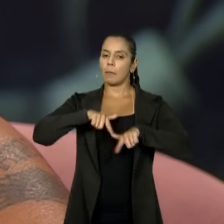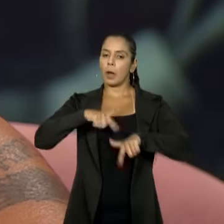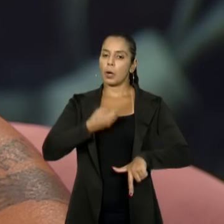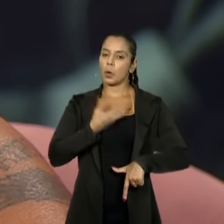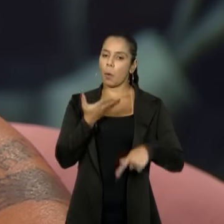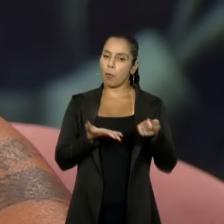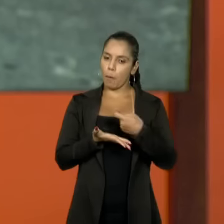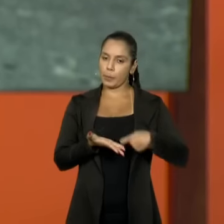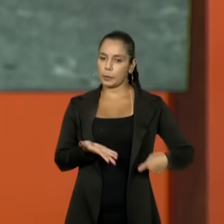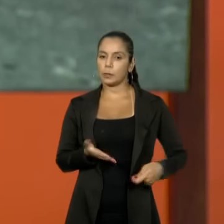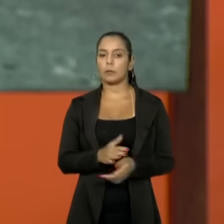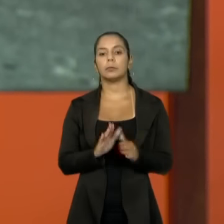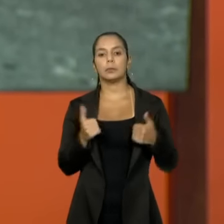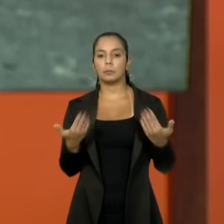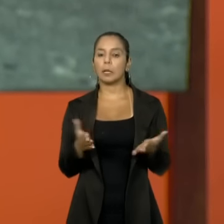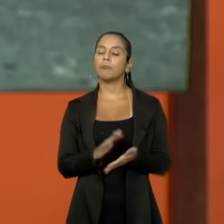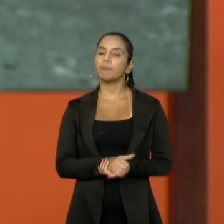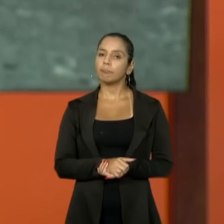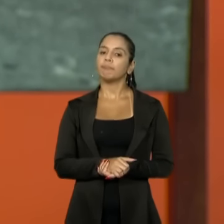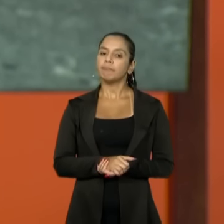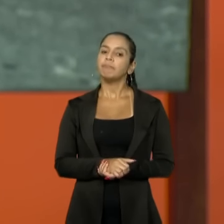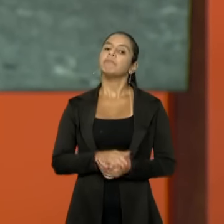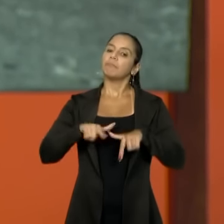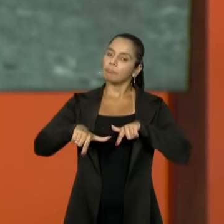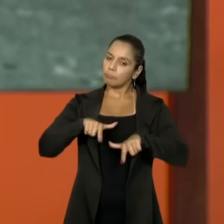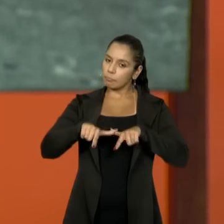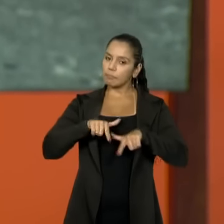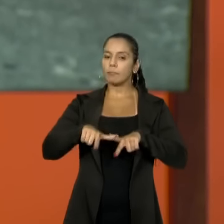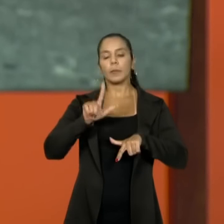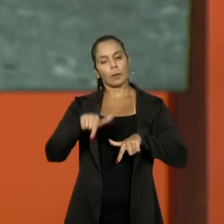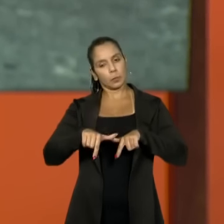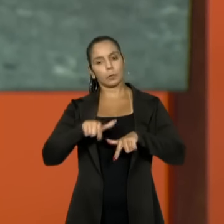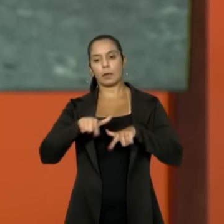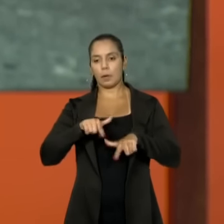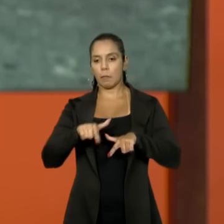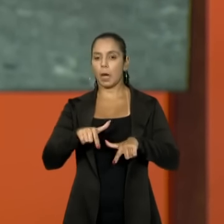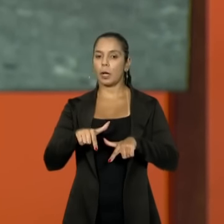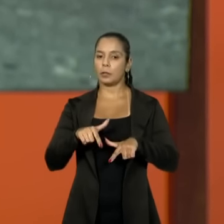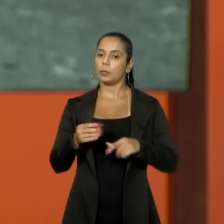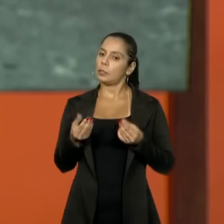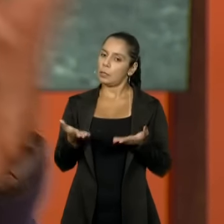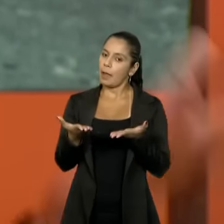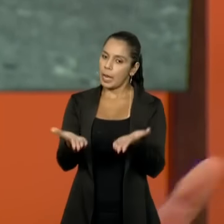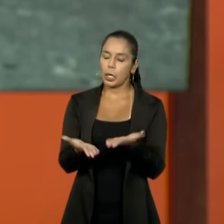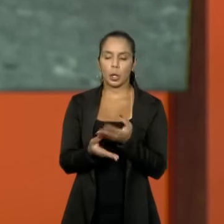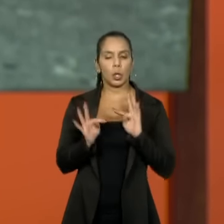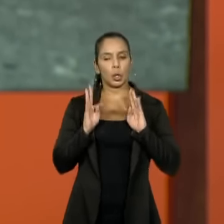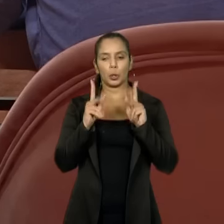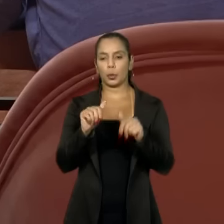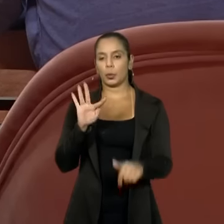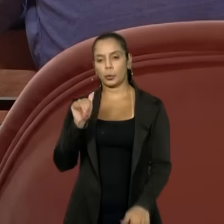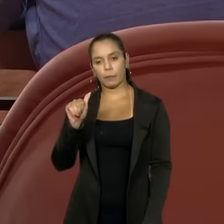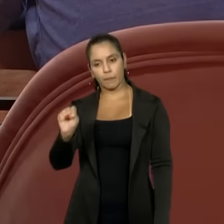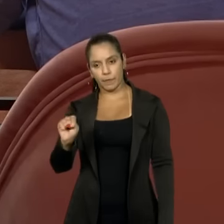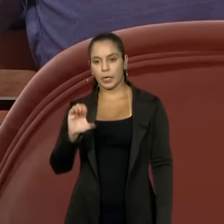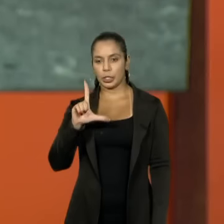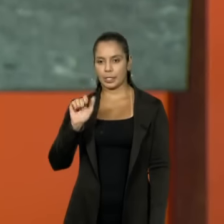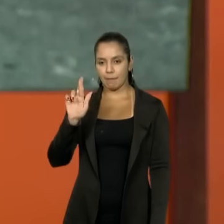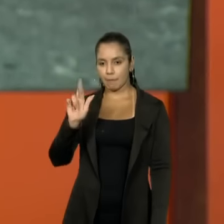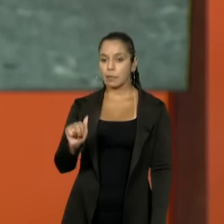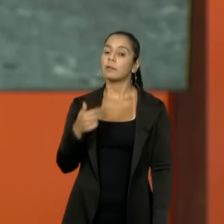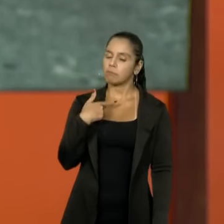Com certeza. Né? Então, esse trabalho é um trabalho que eu dedico a ele, claro, e a todos os fãs.